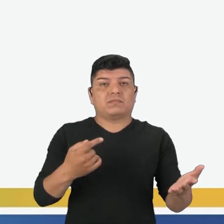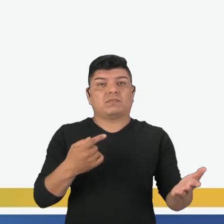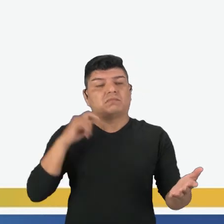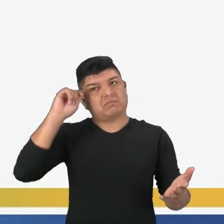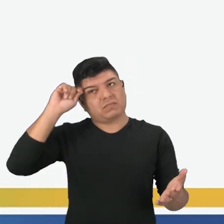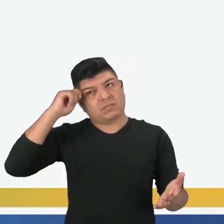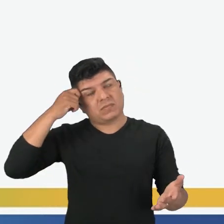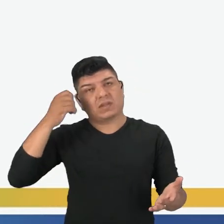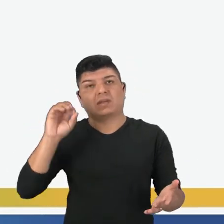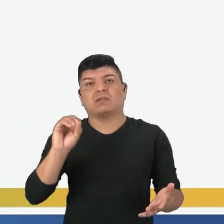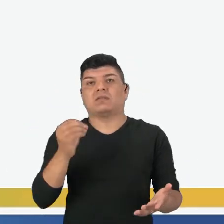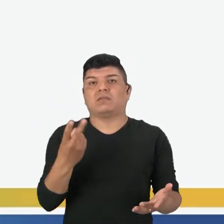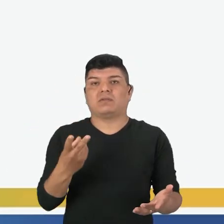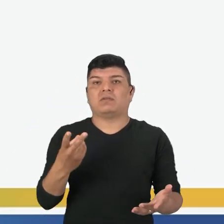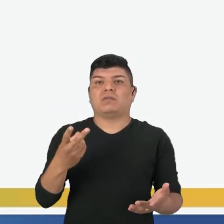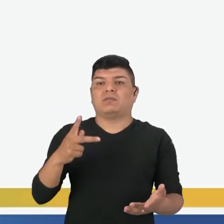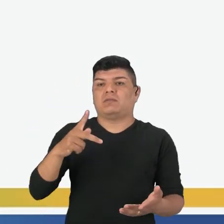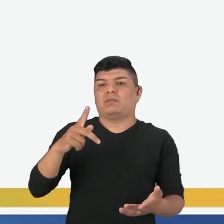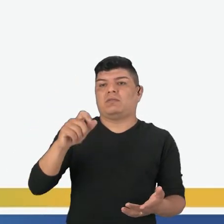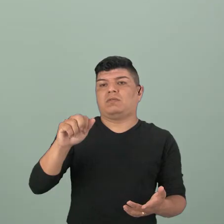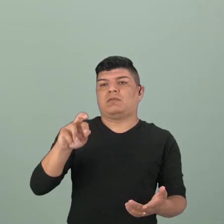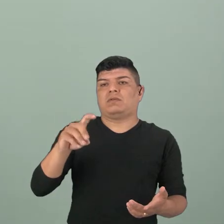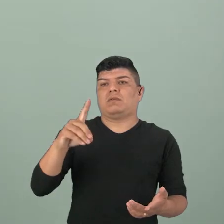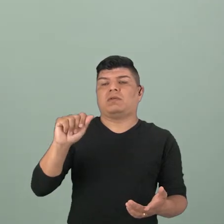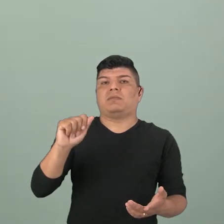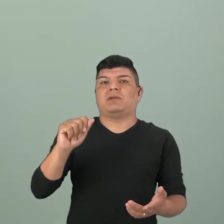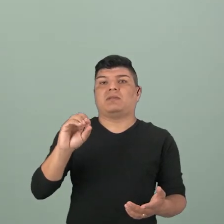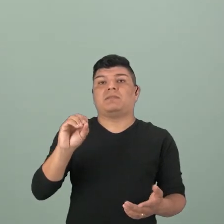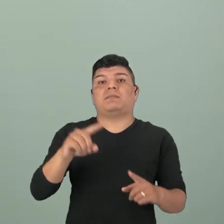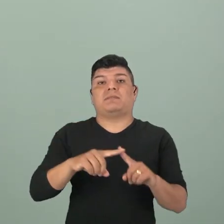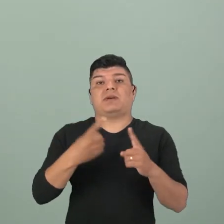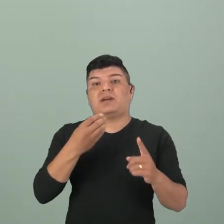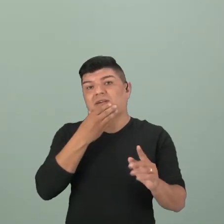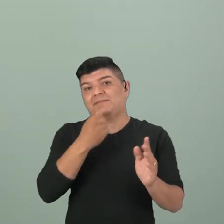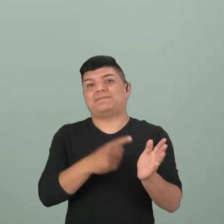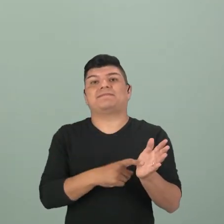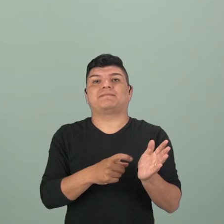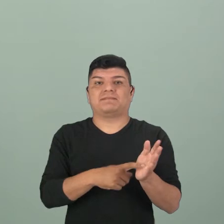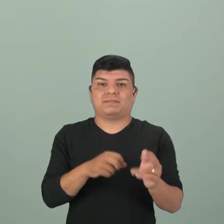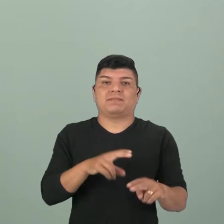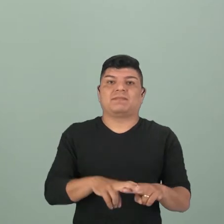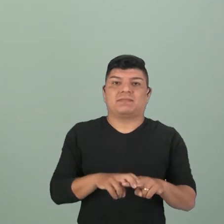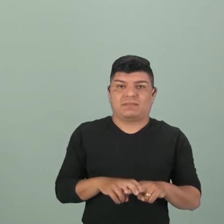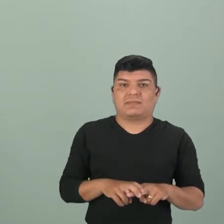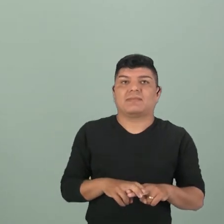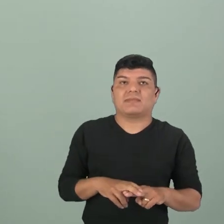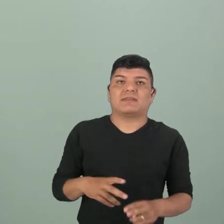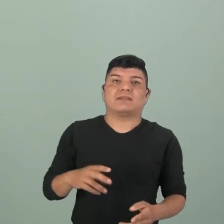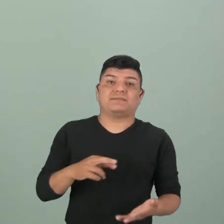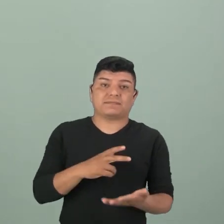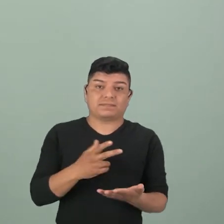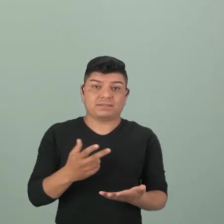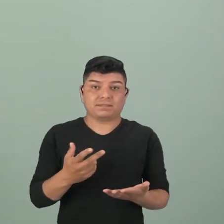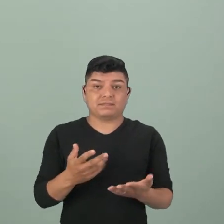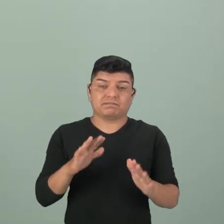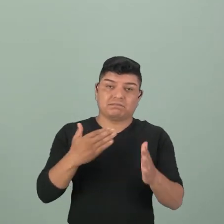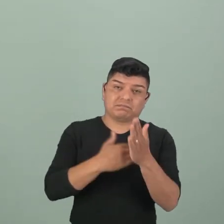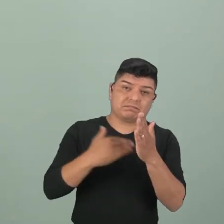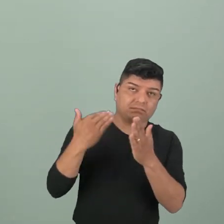são negras ou que são pardas, se declaram brancas. Então, por isso que a gente vê aí essa maioria de